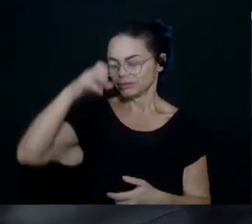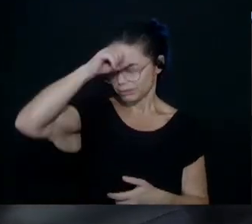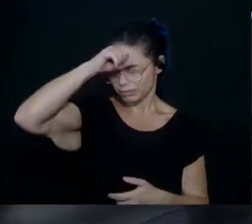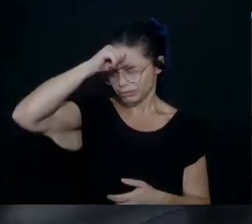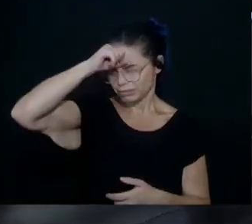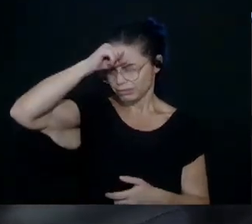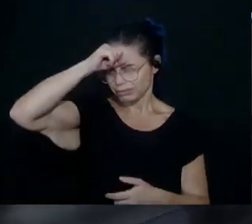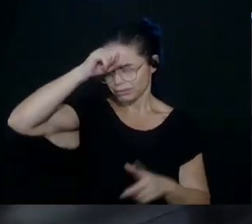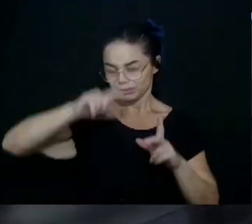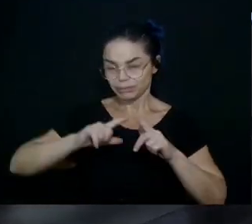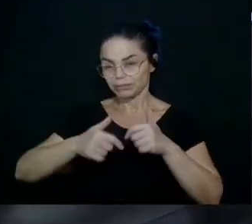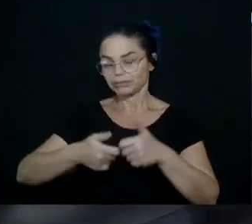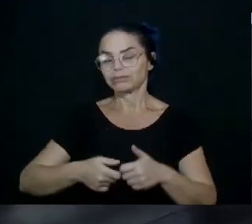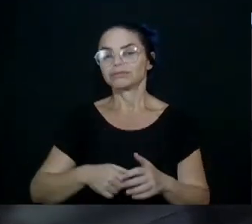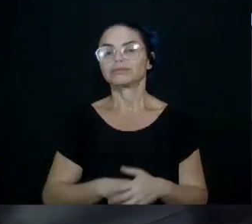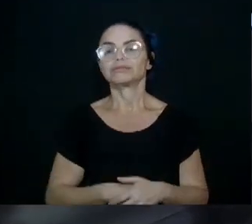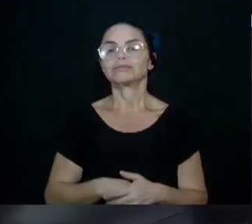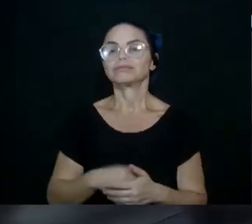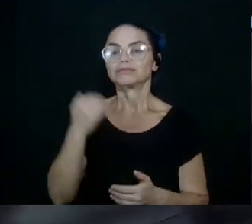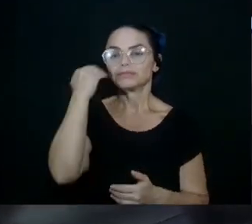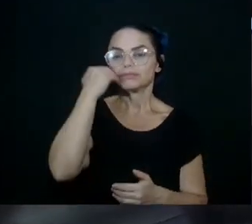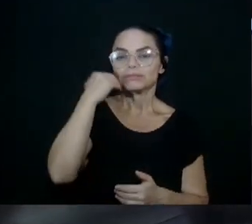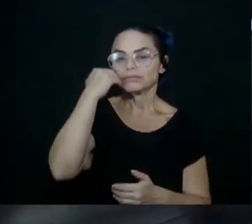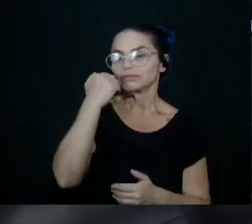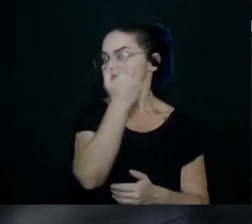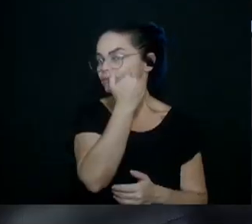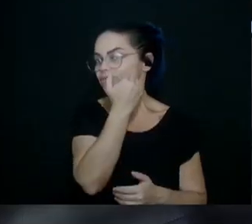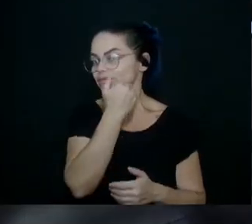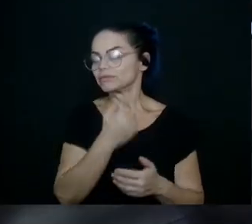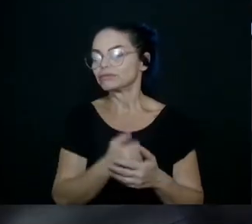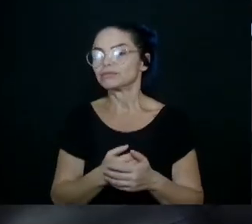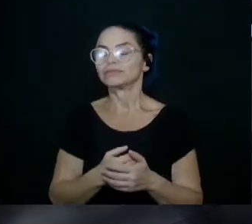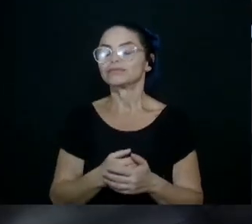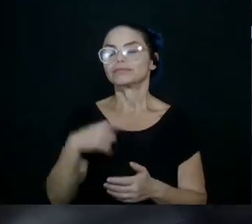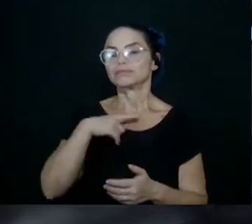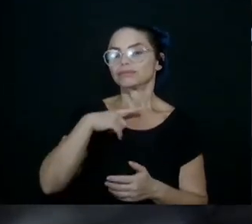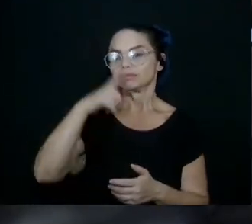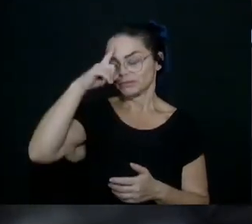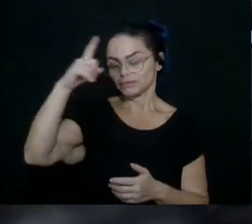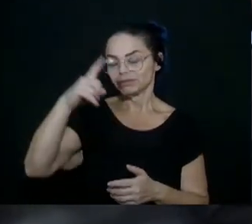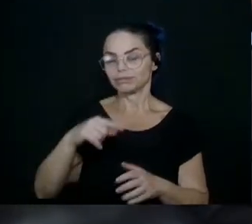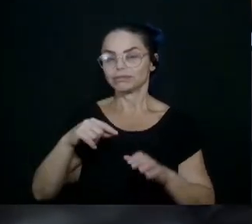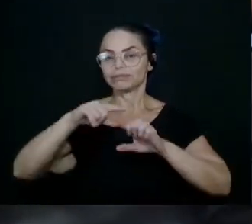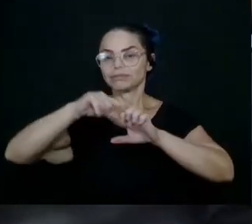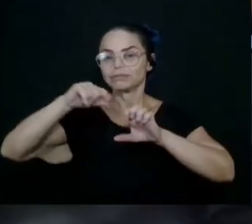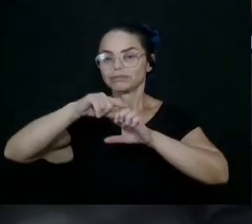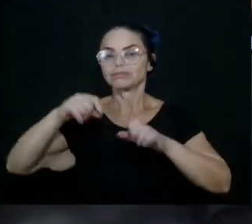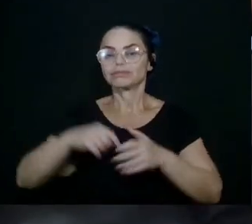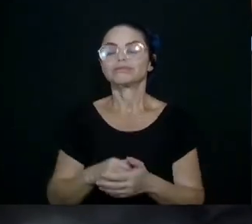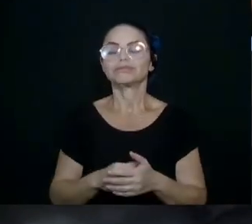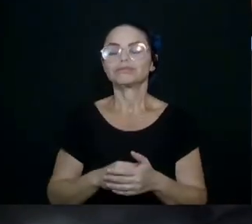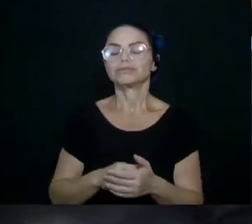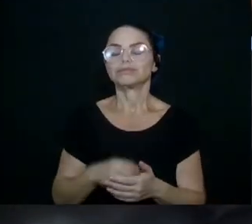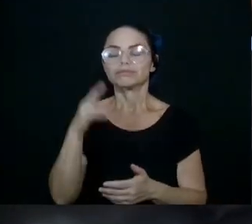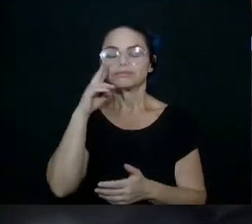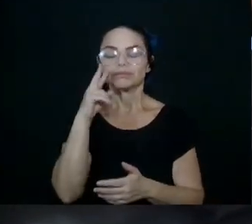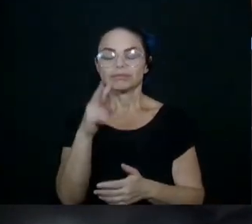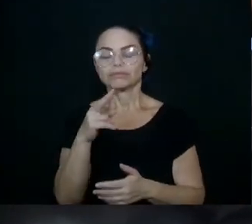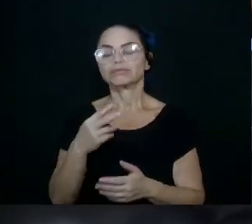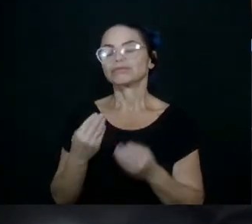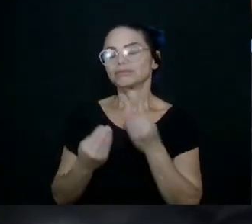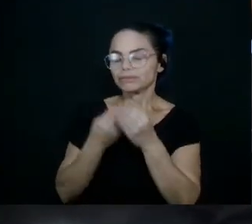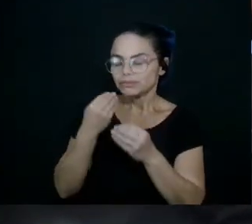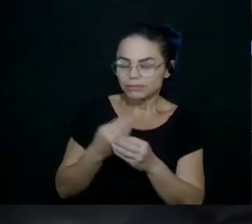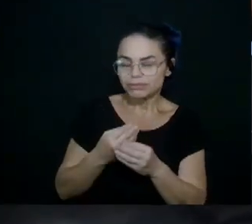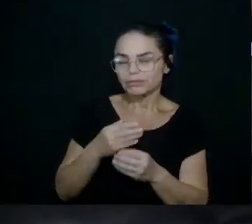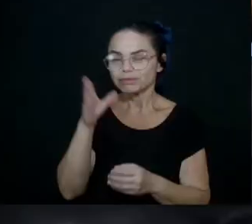como barbeiro, você já tinha essa ideia de empreender ou inicialmente era para ver como era, para sentir